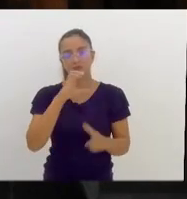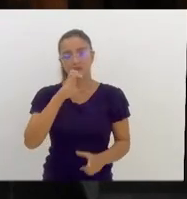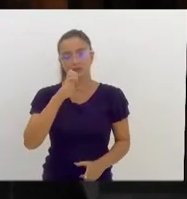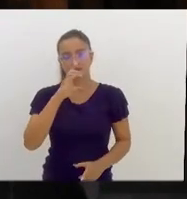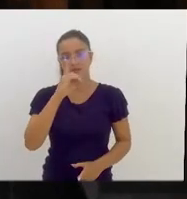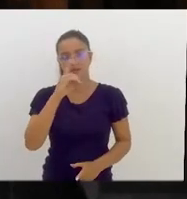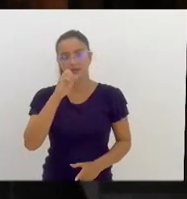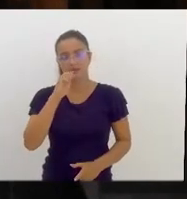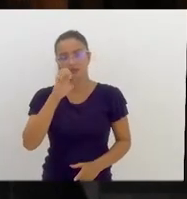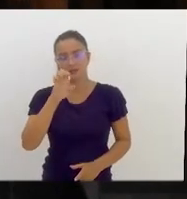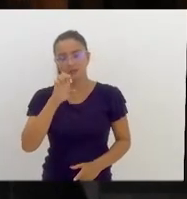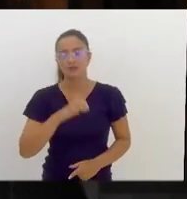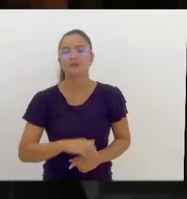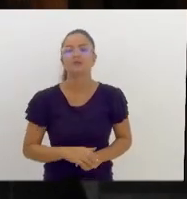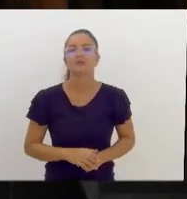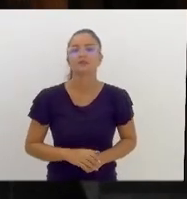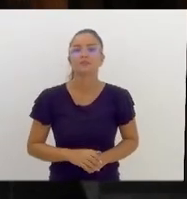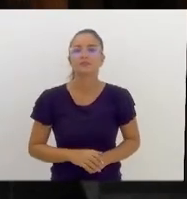né,